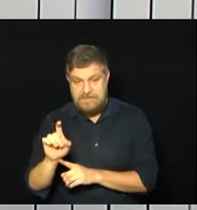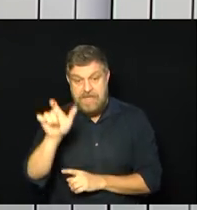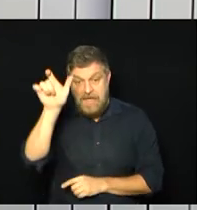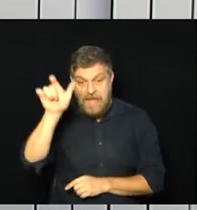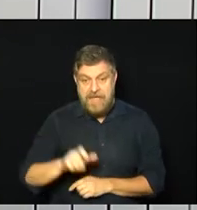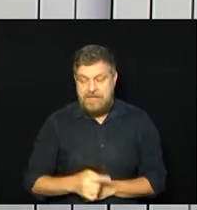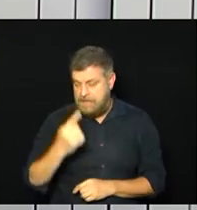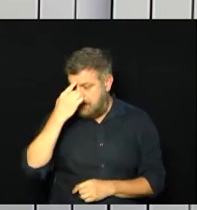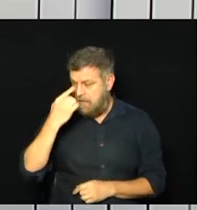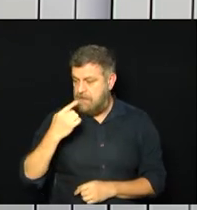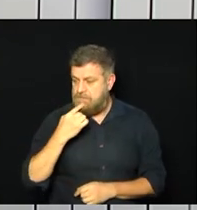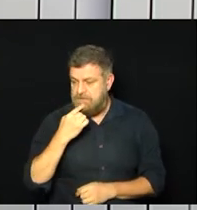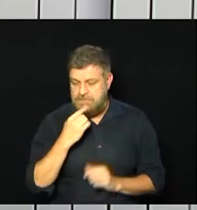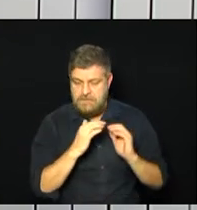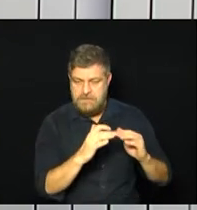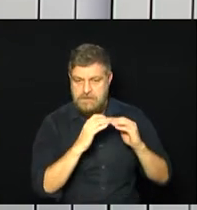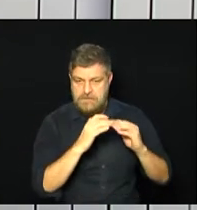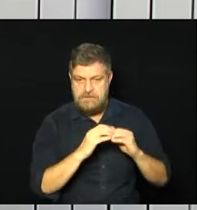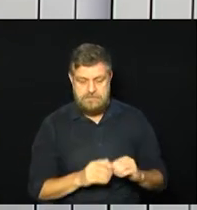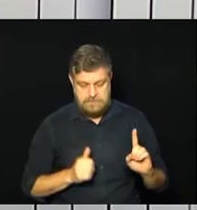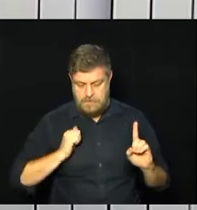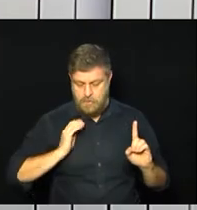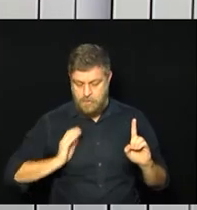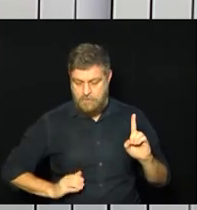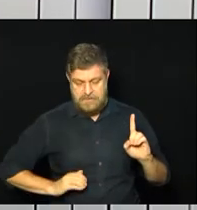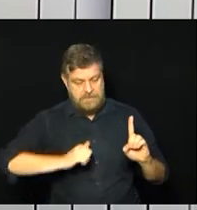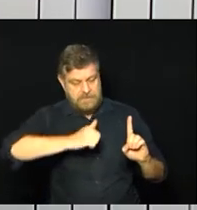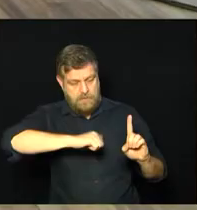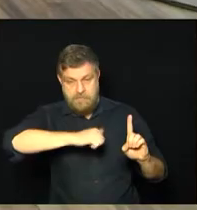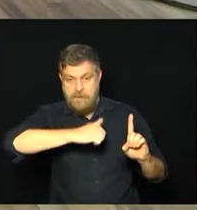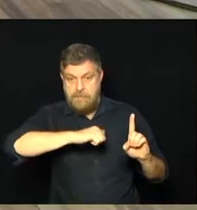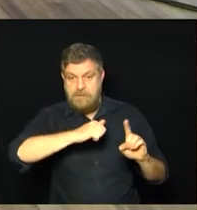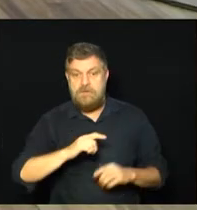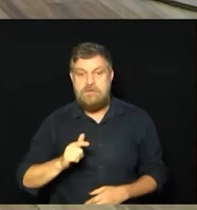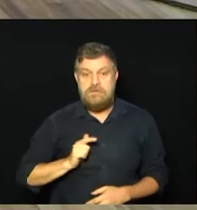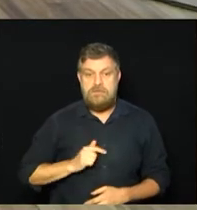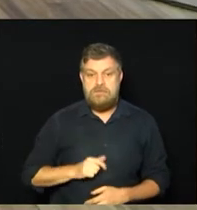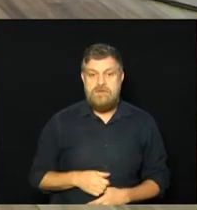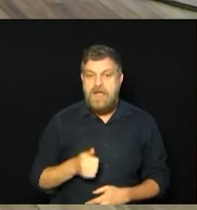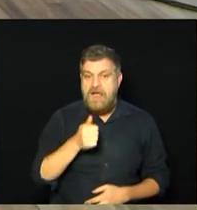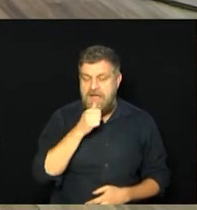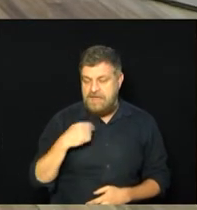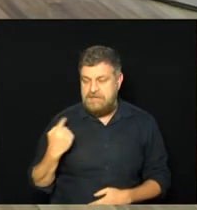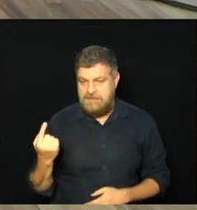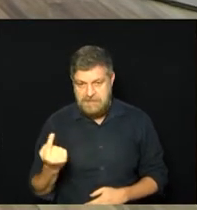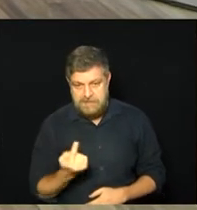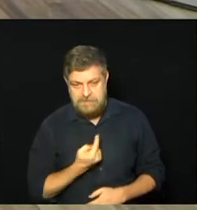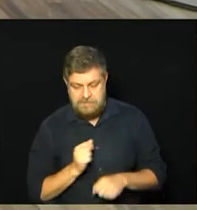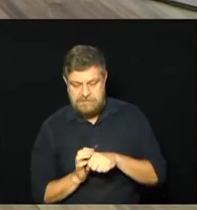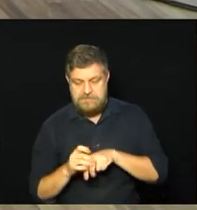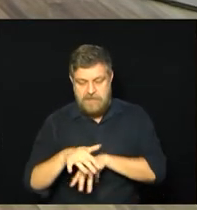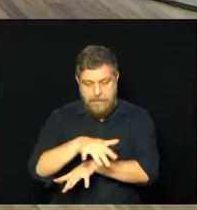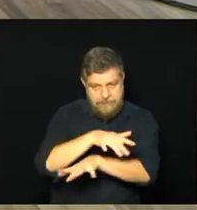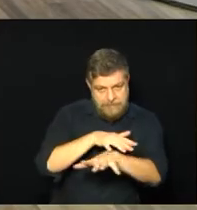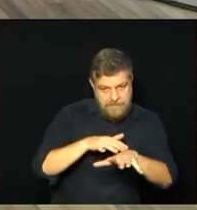de perfil e neurociência comportamental. Estela, já que ainda estamos vivendo em uma